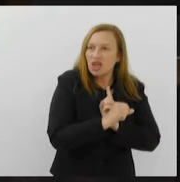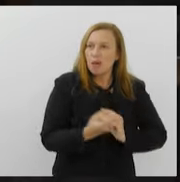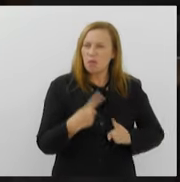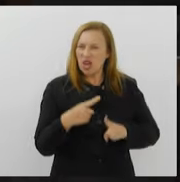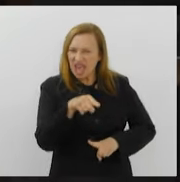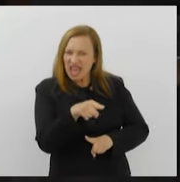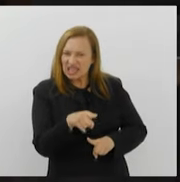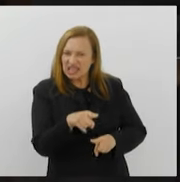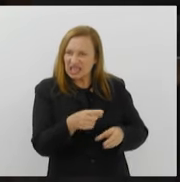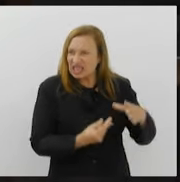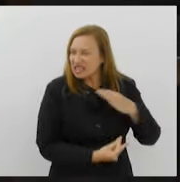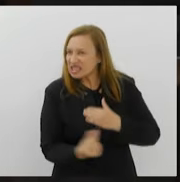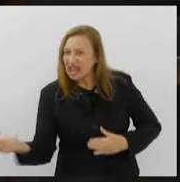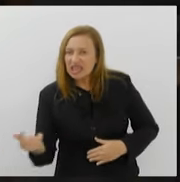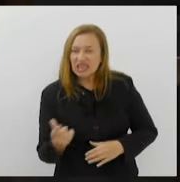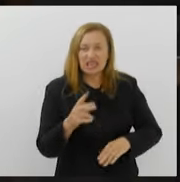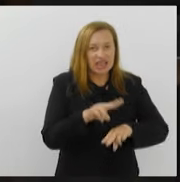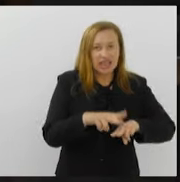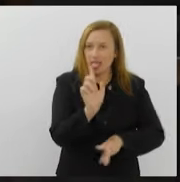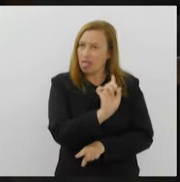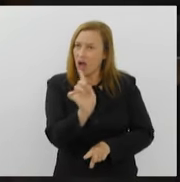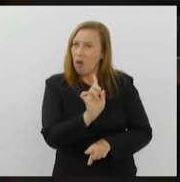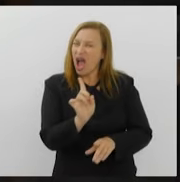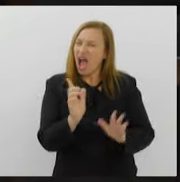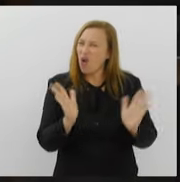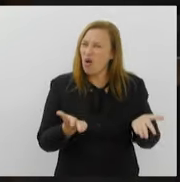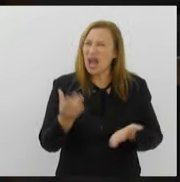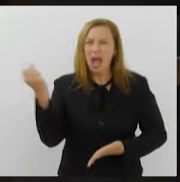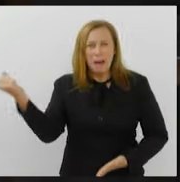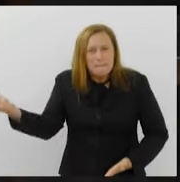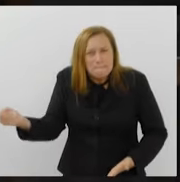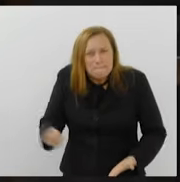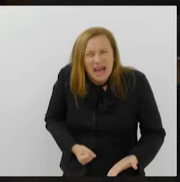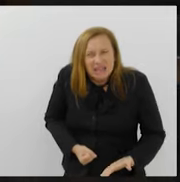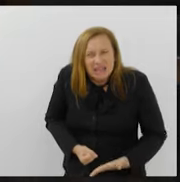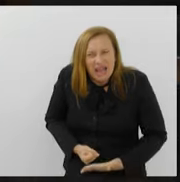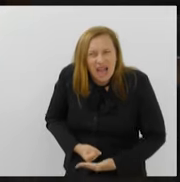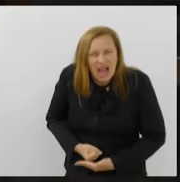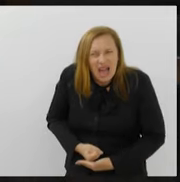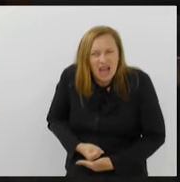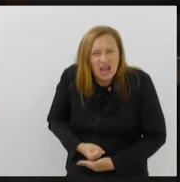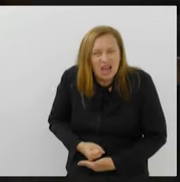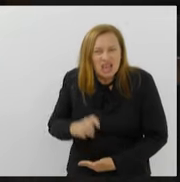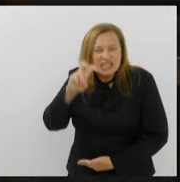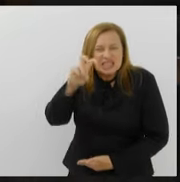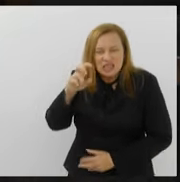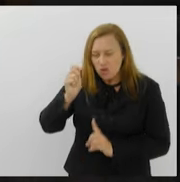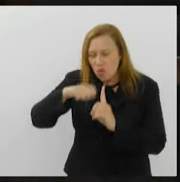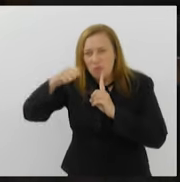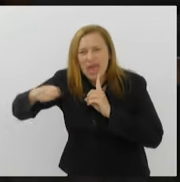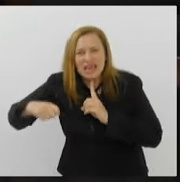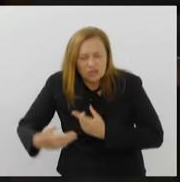sair da cadeia. Agora, matar um ser de 5 meses